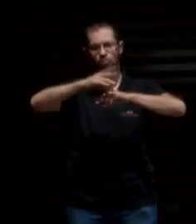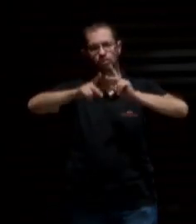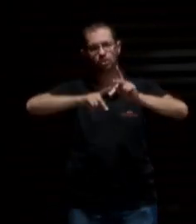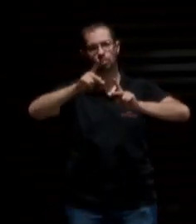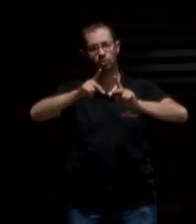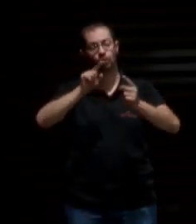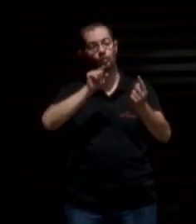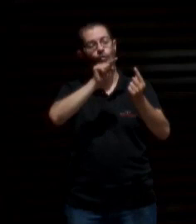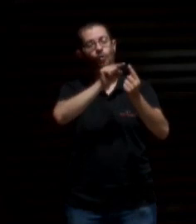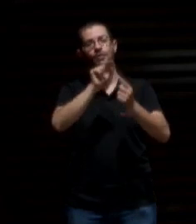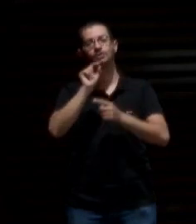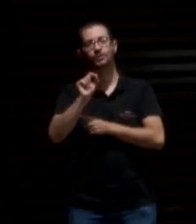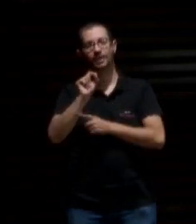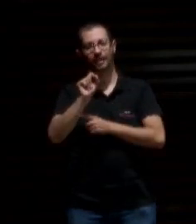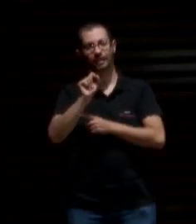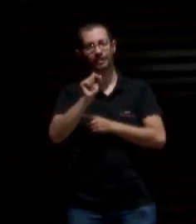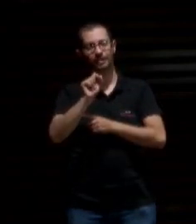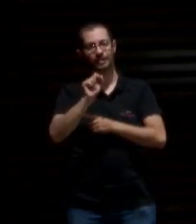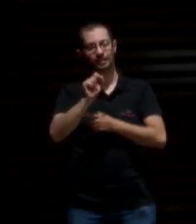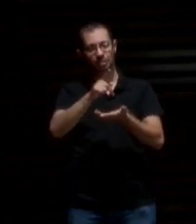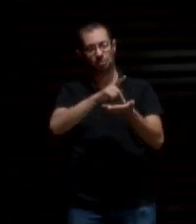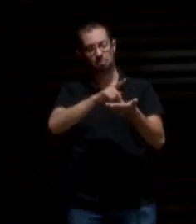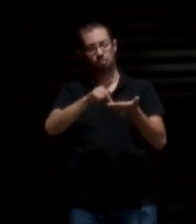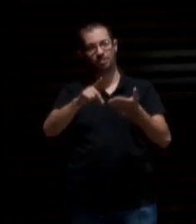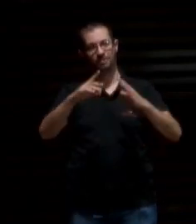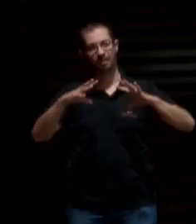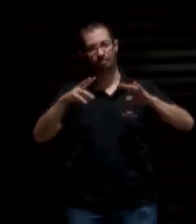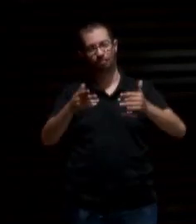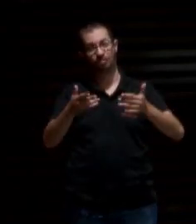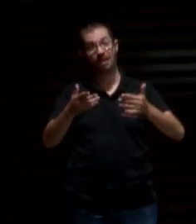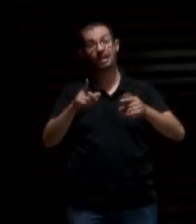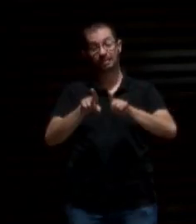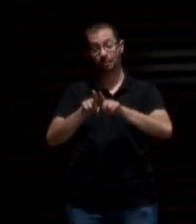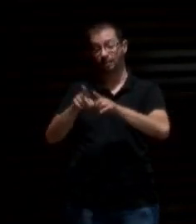de purificá-lo. Depois ele traz um juízo sobre aquele que não é povo.